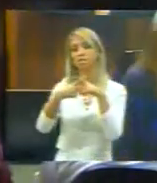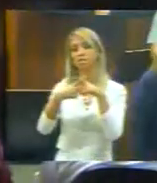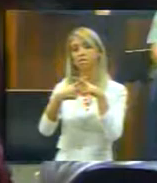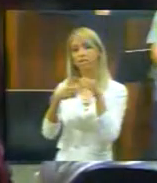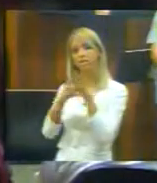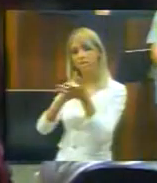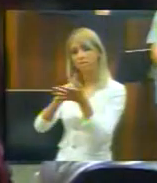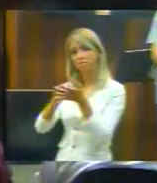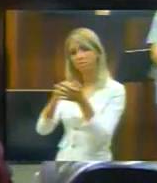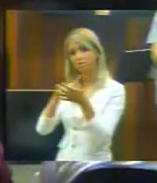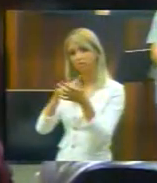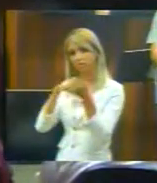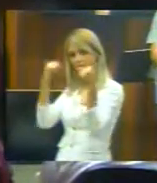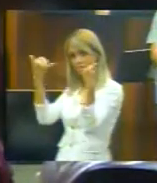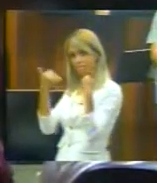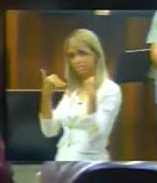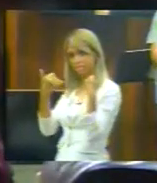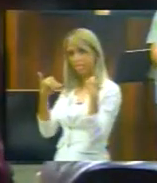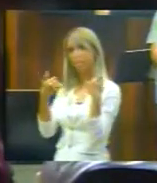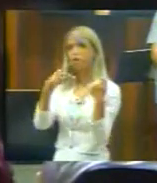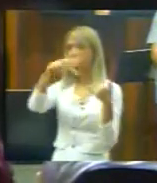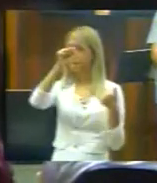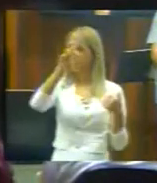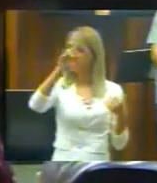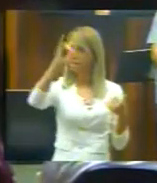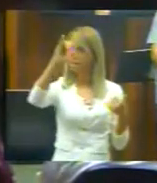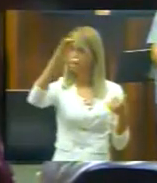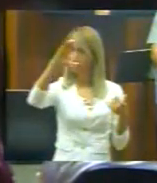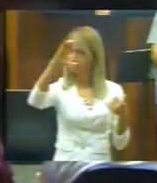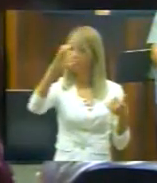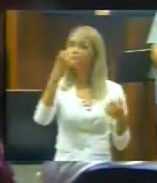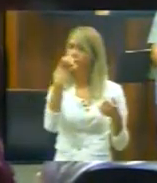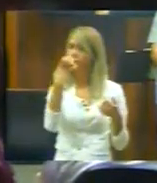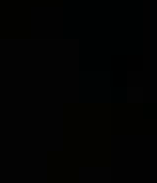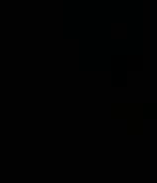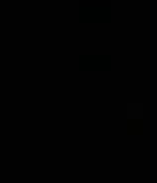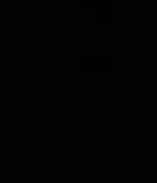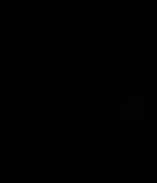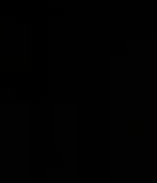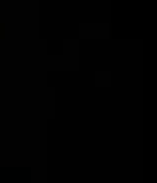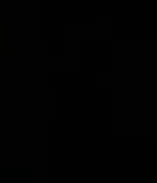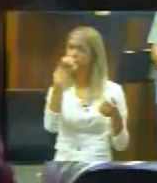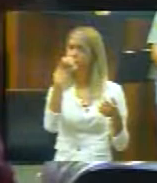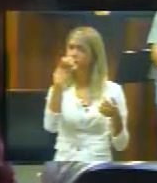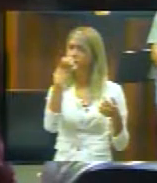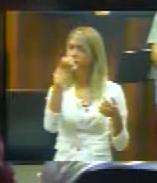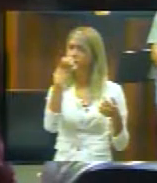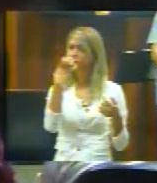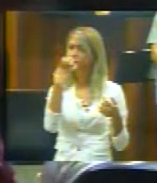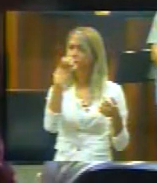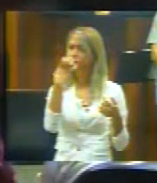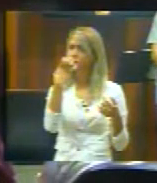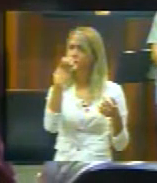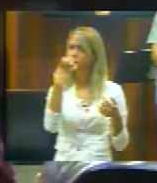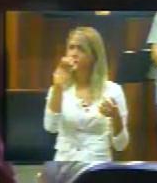receber a informação de que o senhor Patrick também se candidatará. Só vou esperar ele chegar, poder ele mesmo... todos nós.